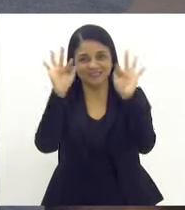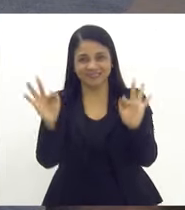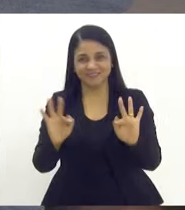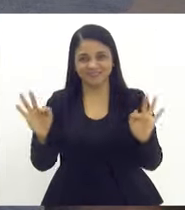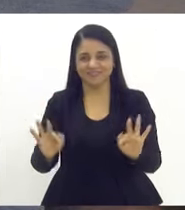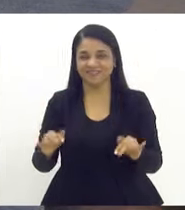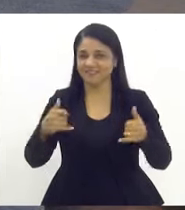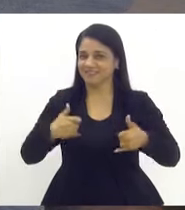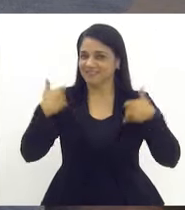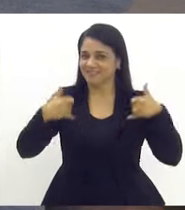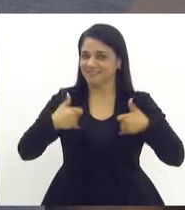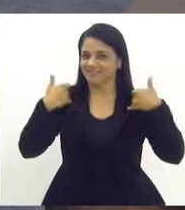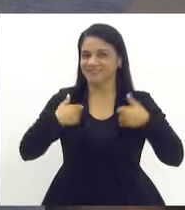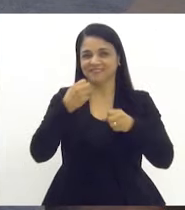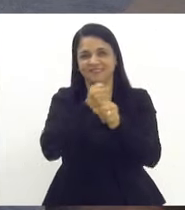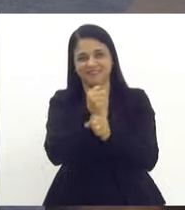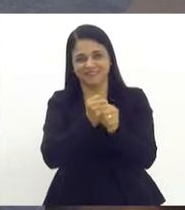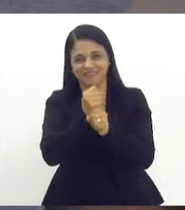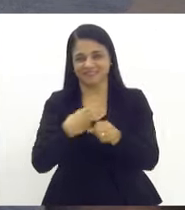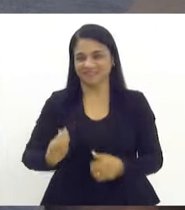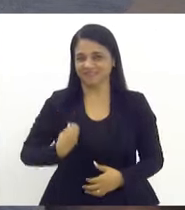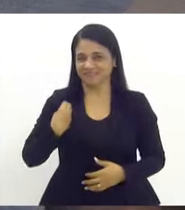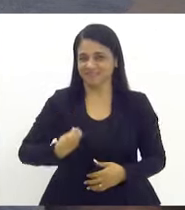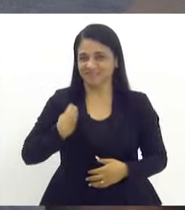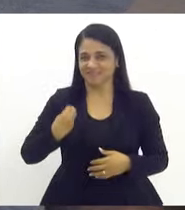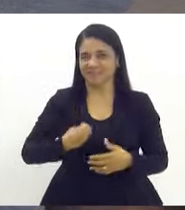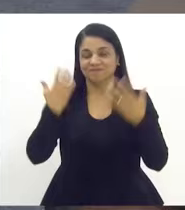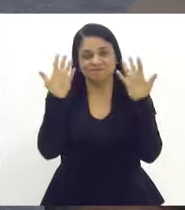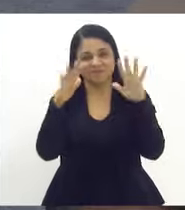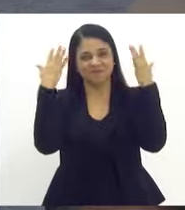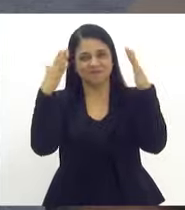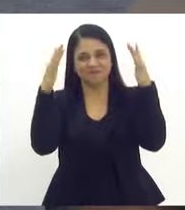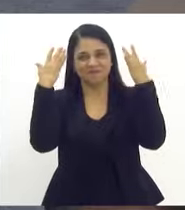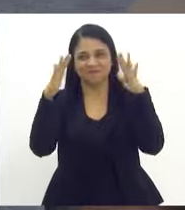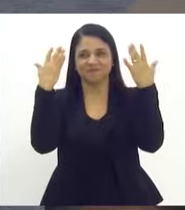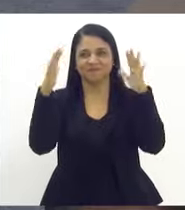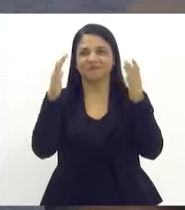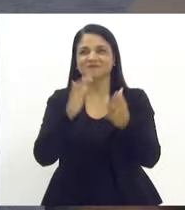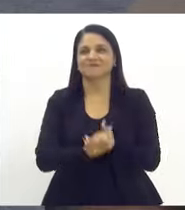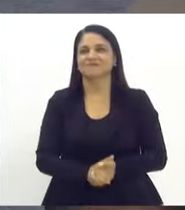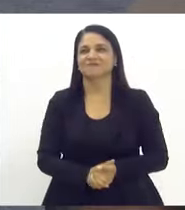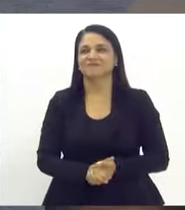Felicidades, muitos anos de vida. Parabéns para